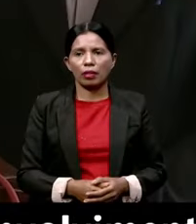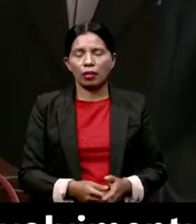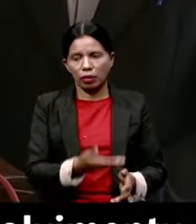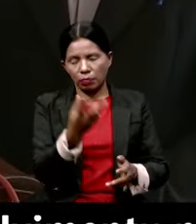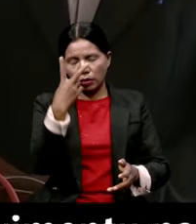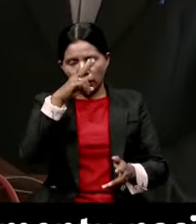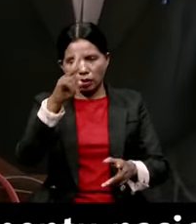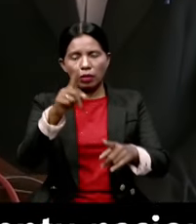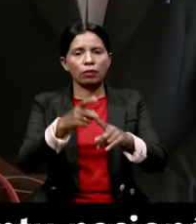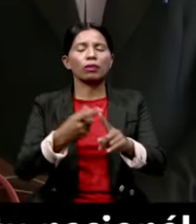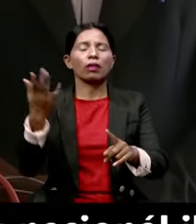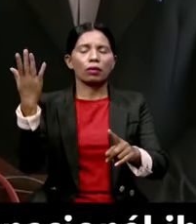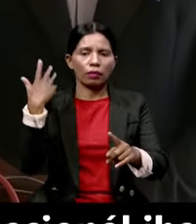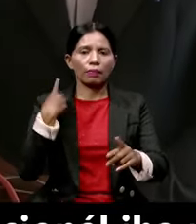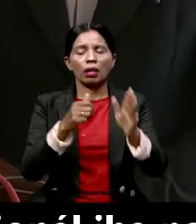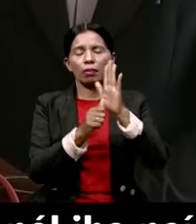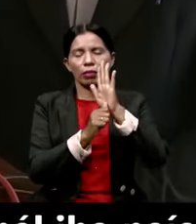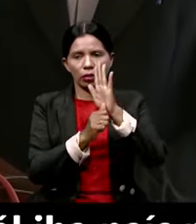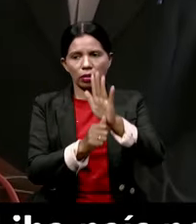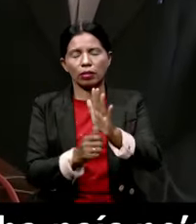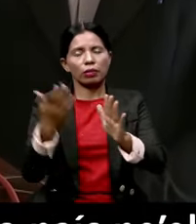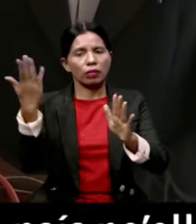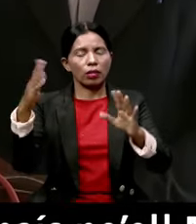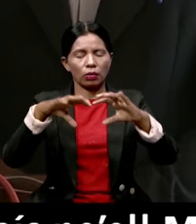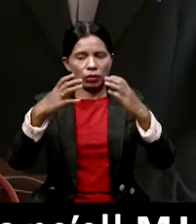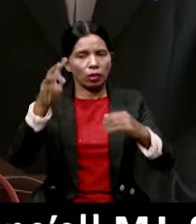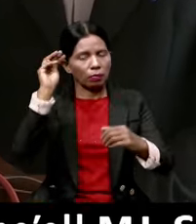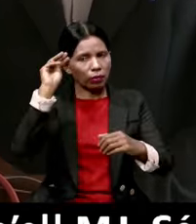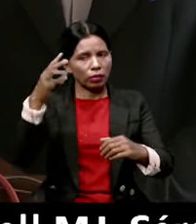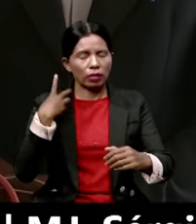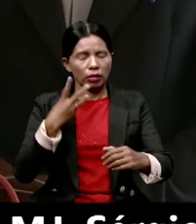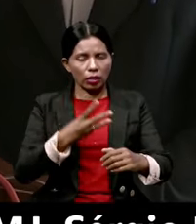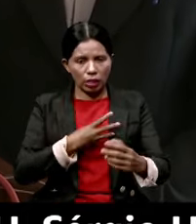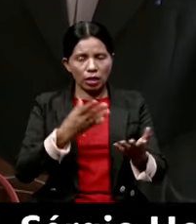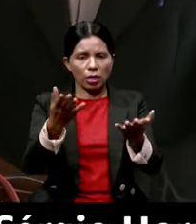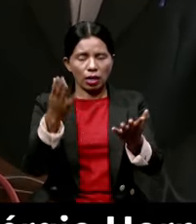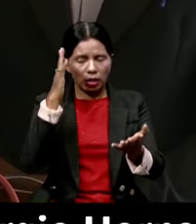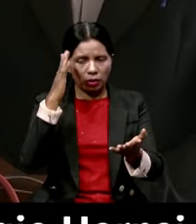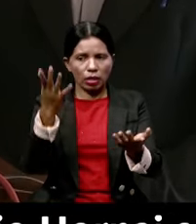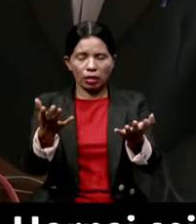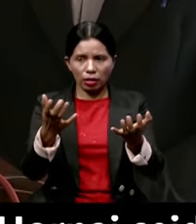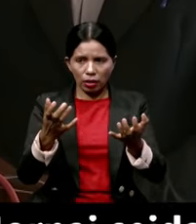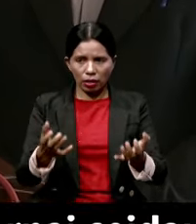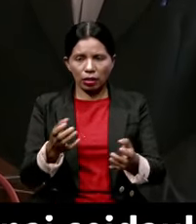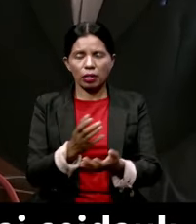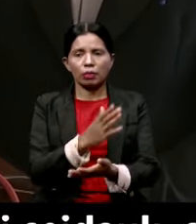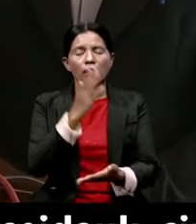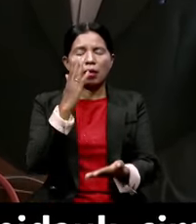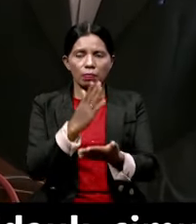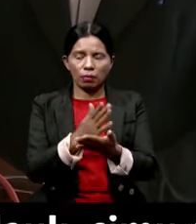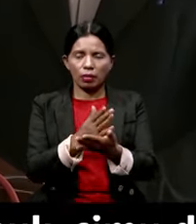aqui a Flávia Luba apresentou na ia Conselho de Ministros e tem intenções para a tubela halo reforma